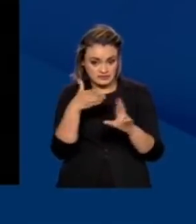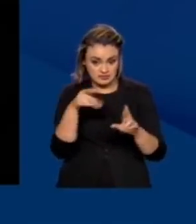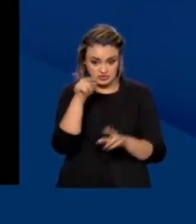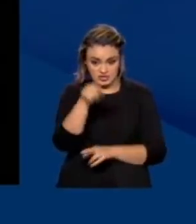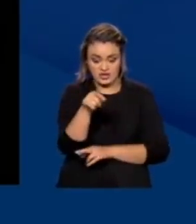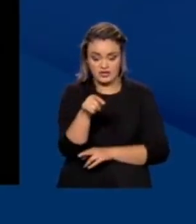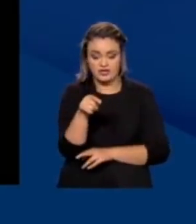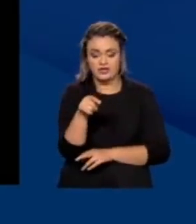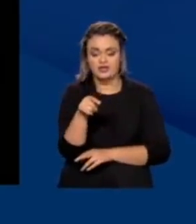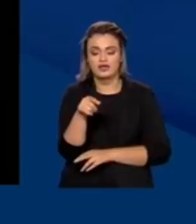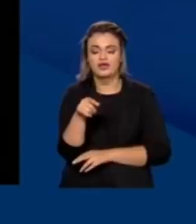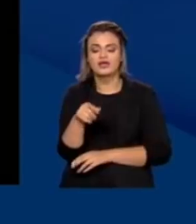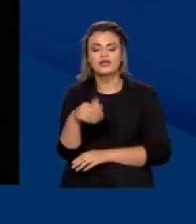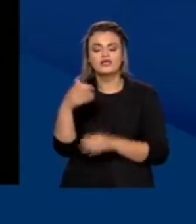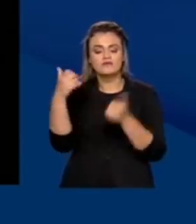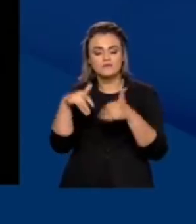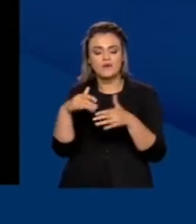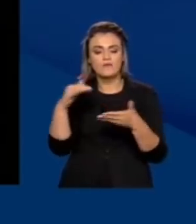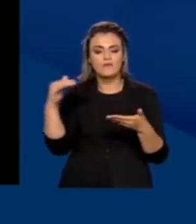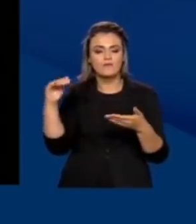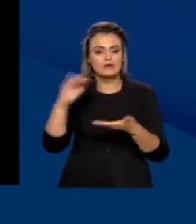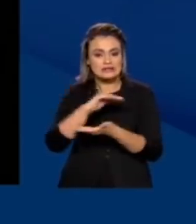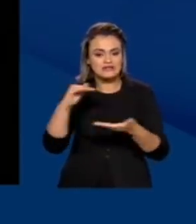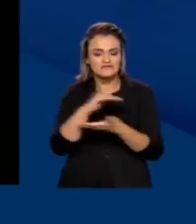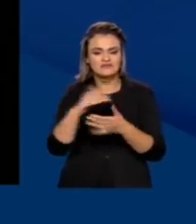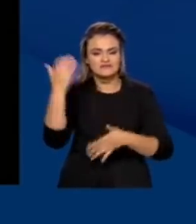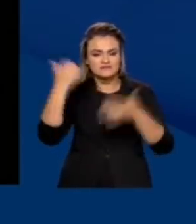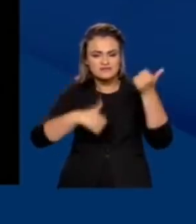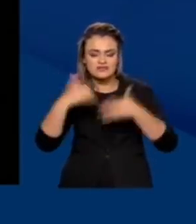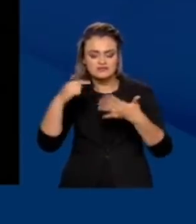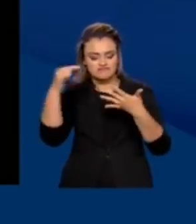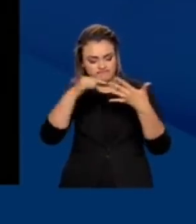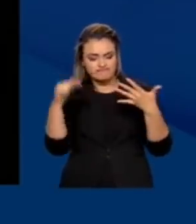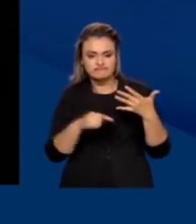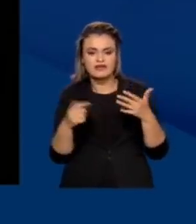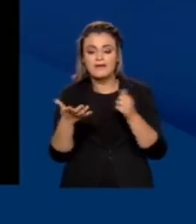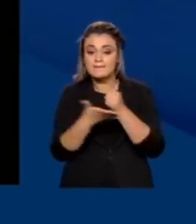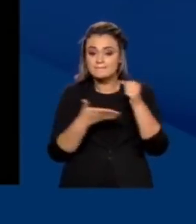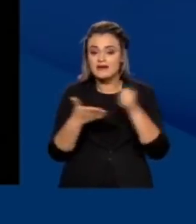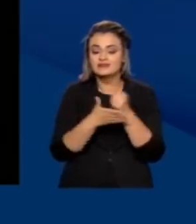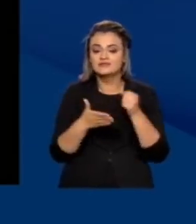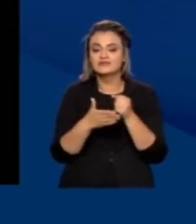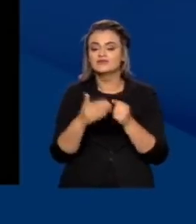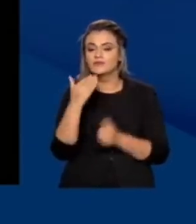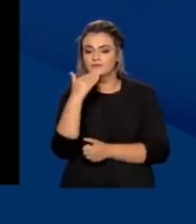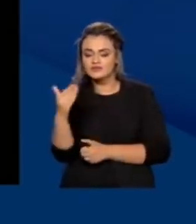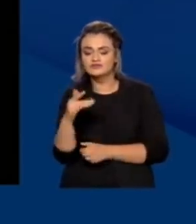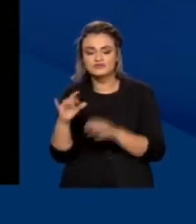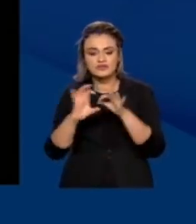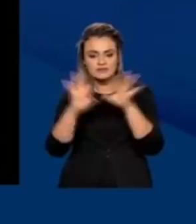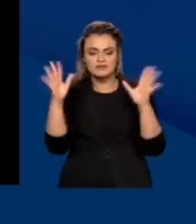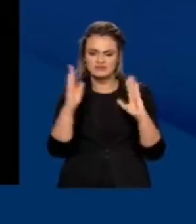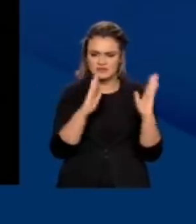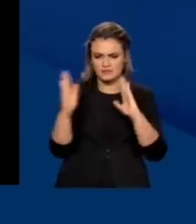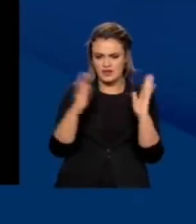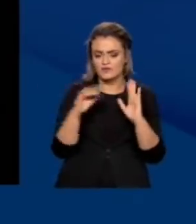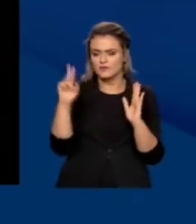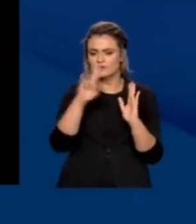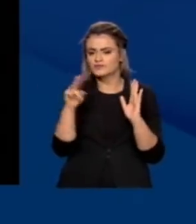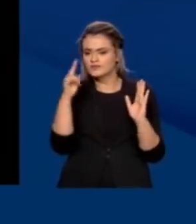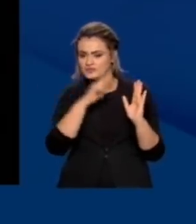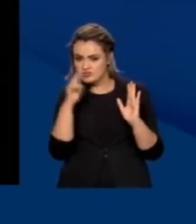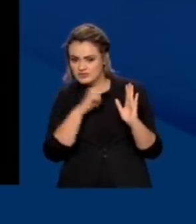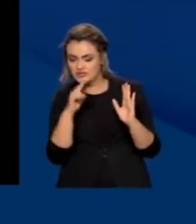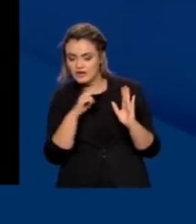produtor, conforme o guia da Anvisa sobre requisitos mínimos para a submissão de solicitação de autorização temporária de uso